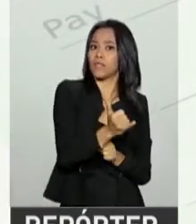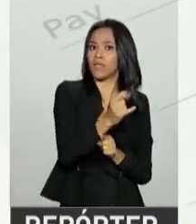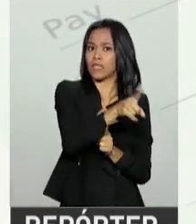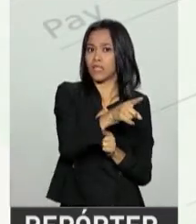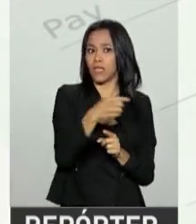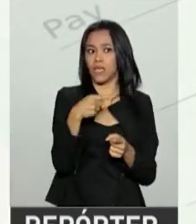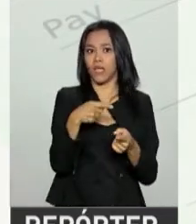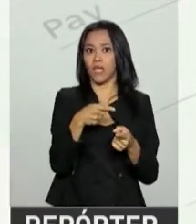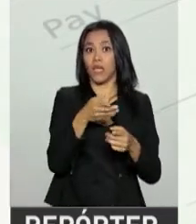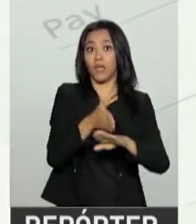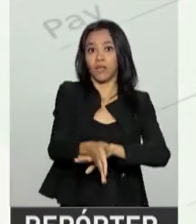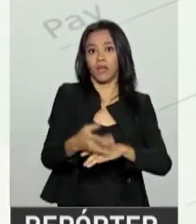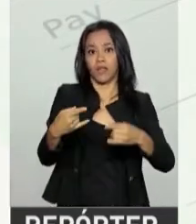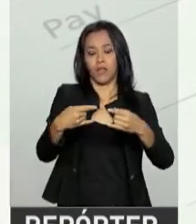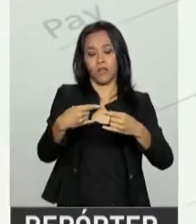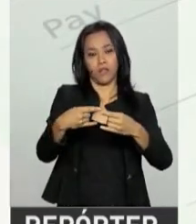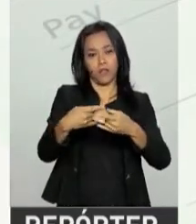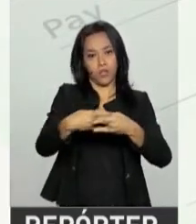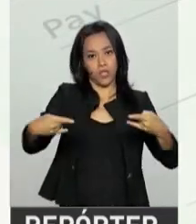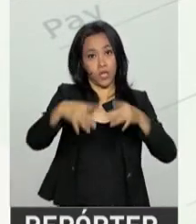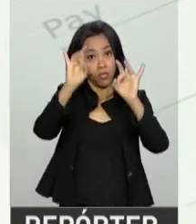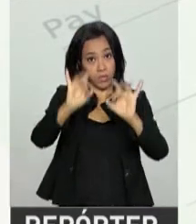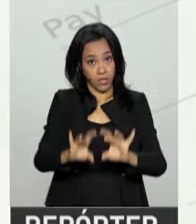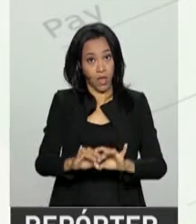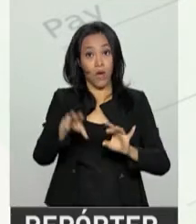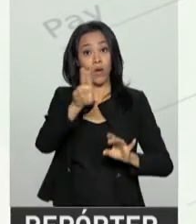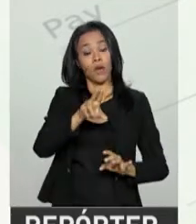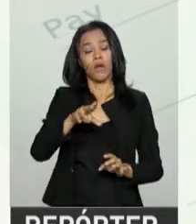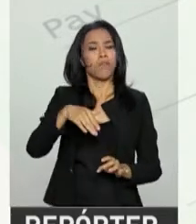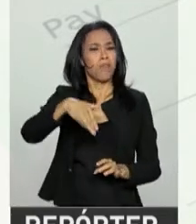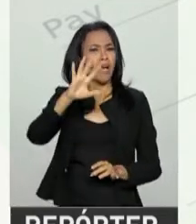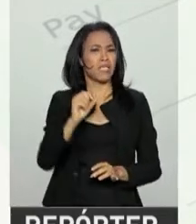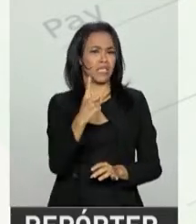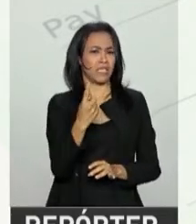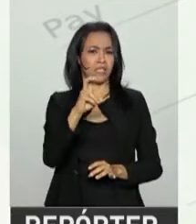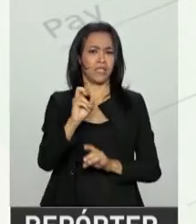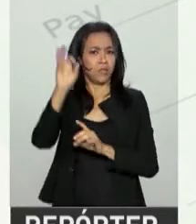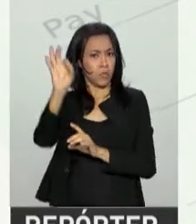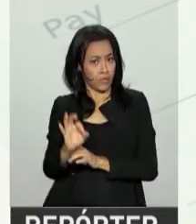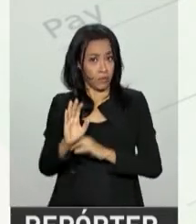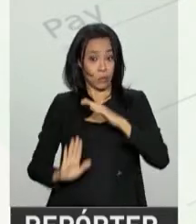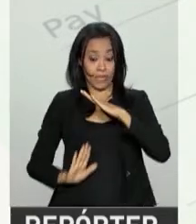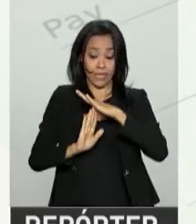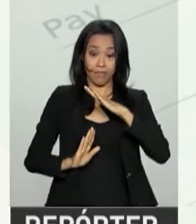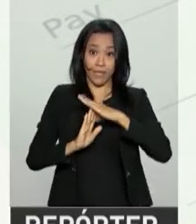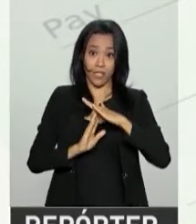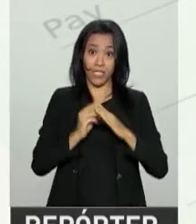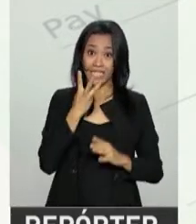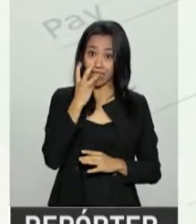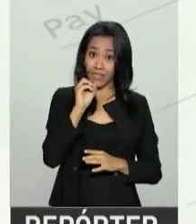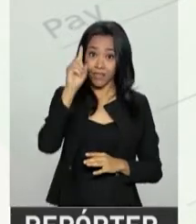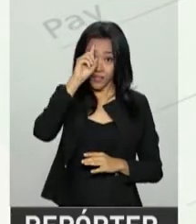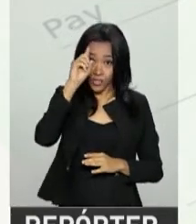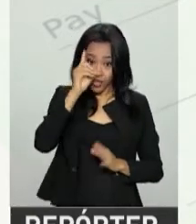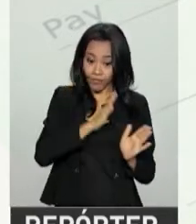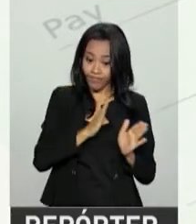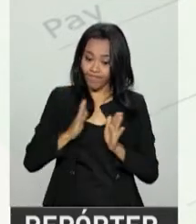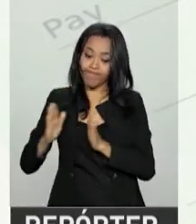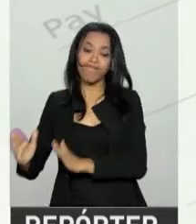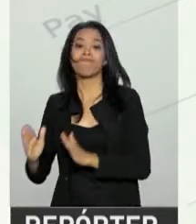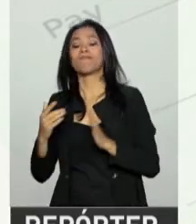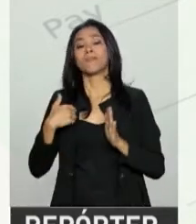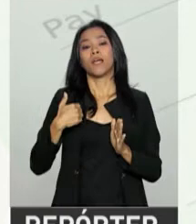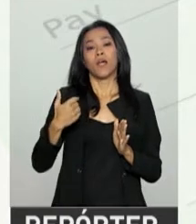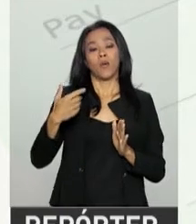entrar no cheque especial caso use mais de 15 por cento do limite durante 30 dias seguidos o cliente vai receber uma